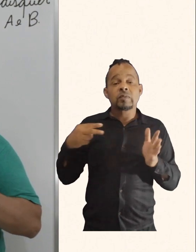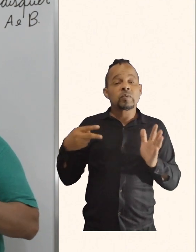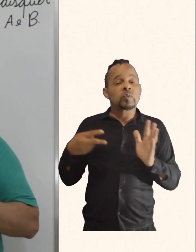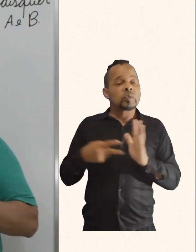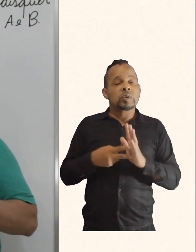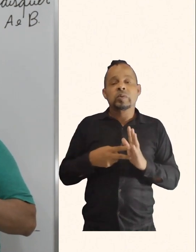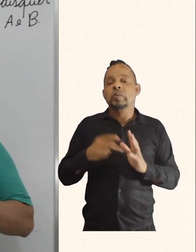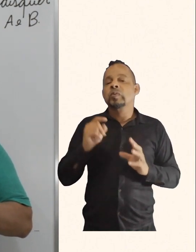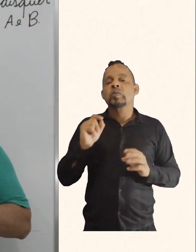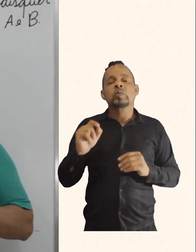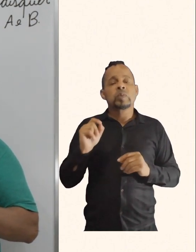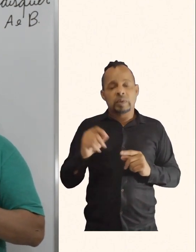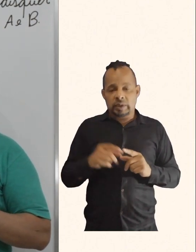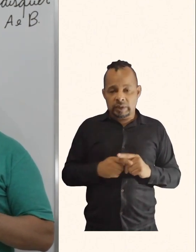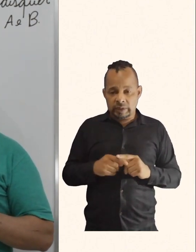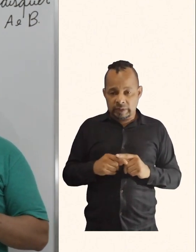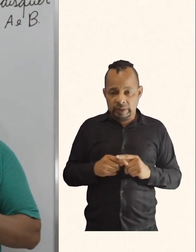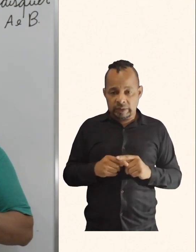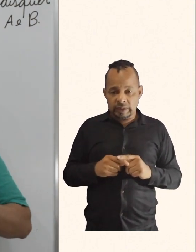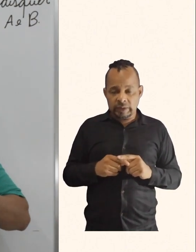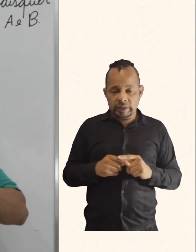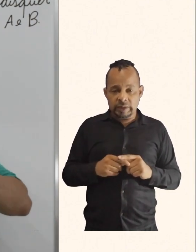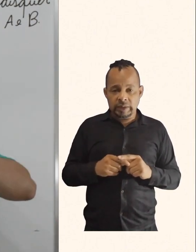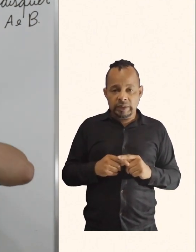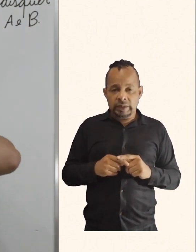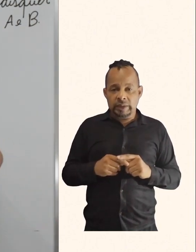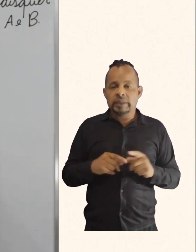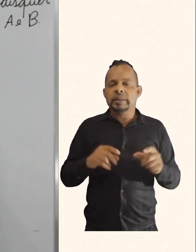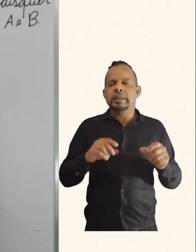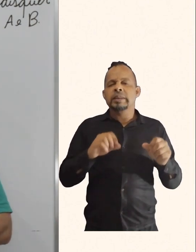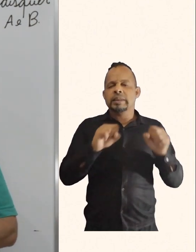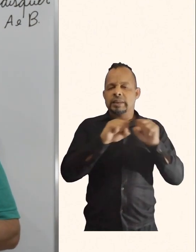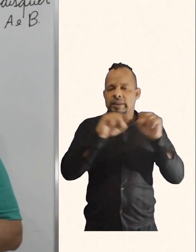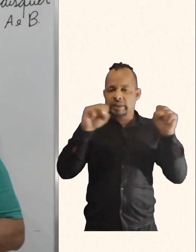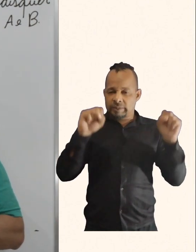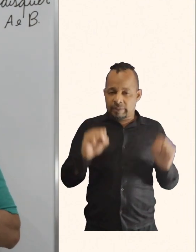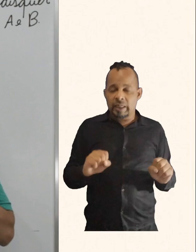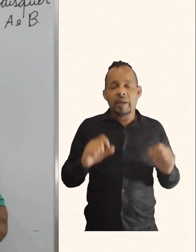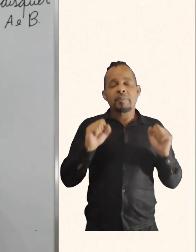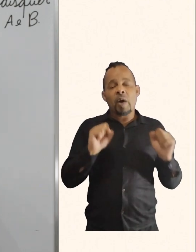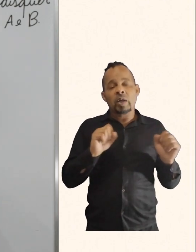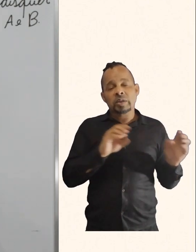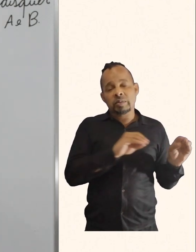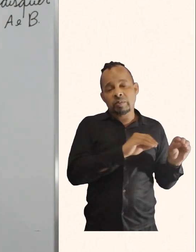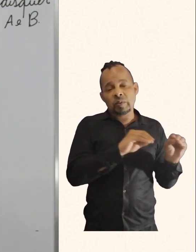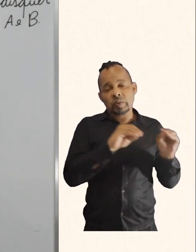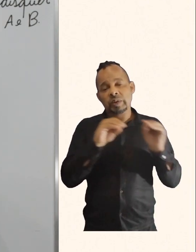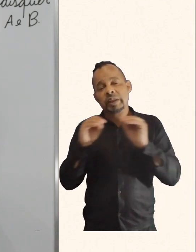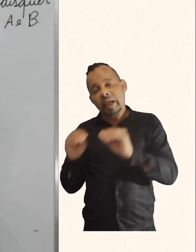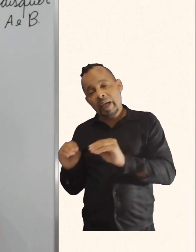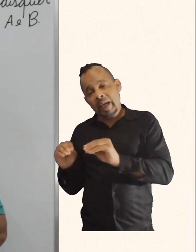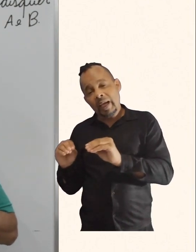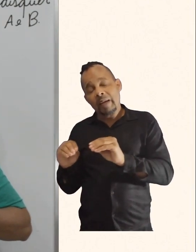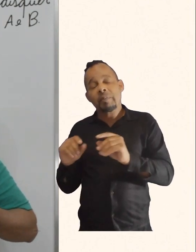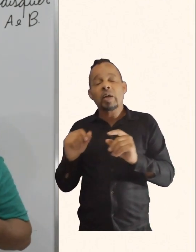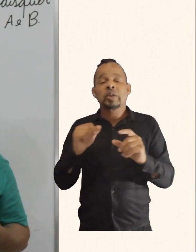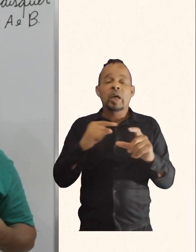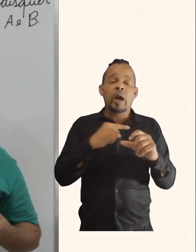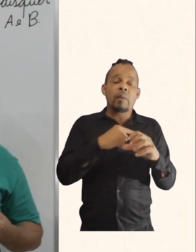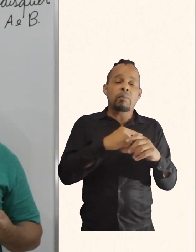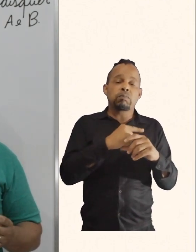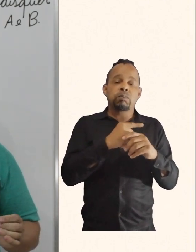significa que esse sistema pode ter mudanças, né? Pode mudar de posição, pode mudar